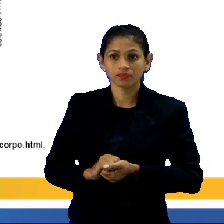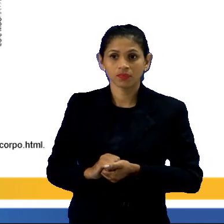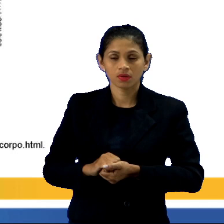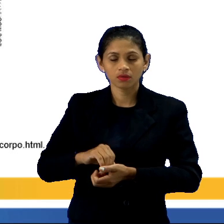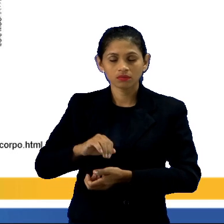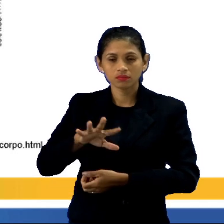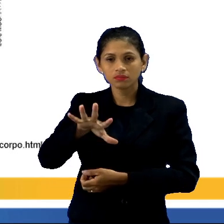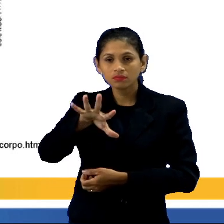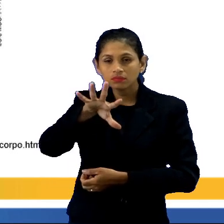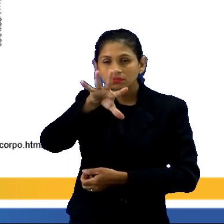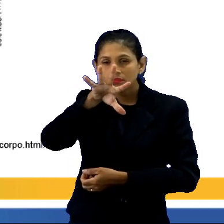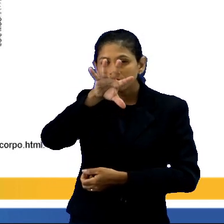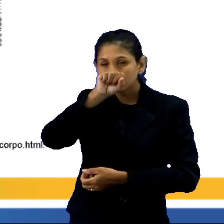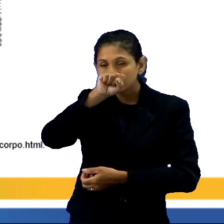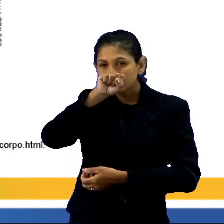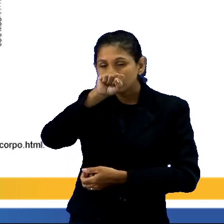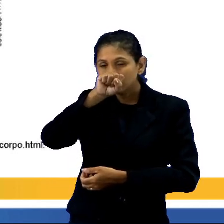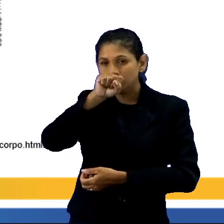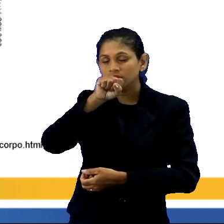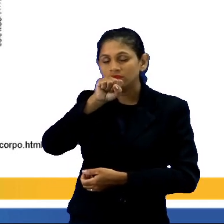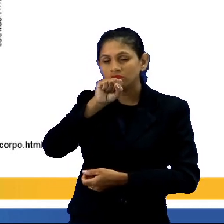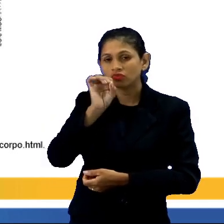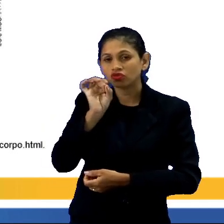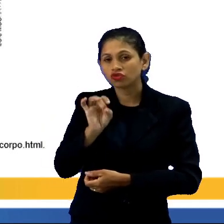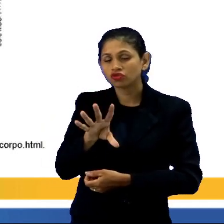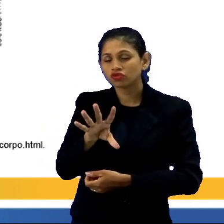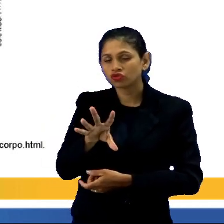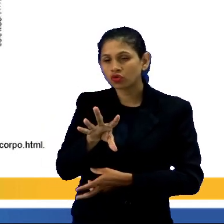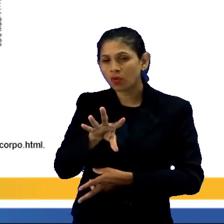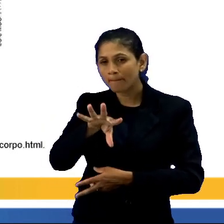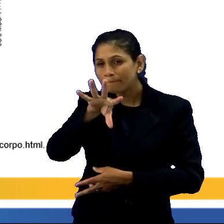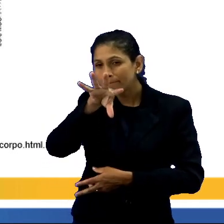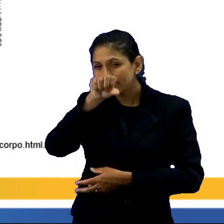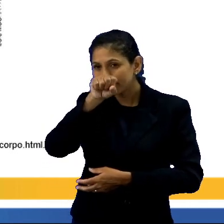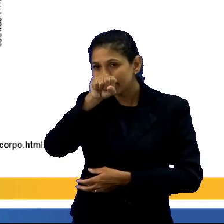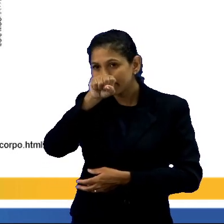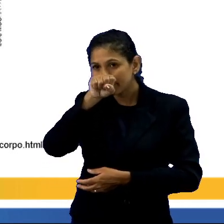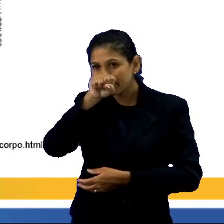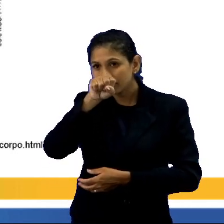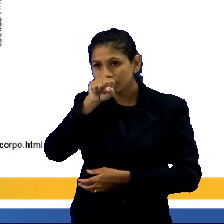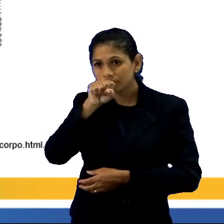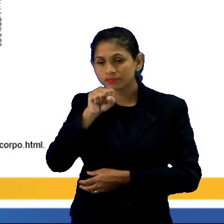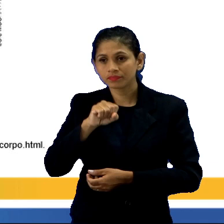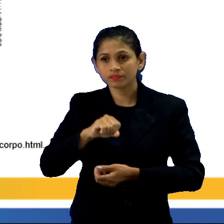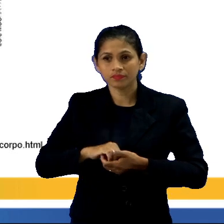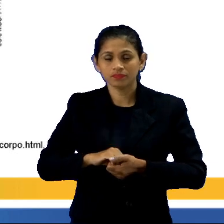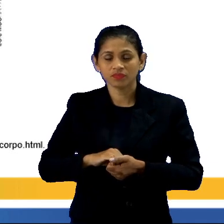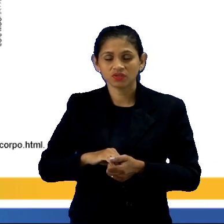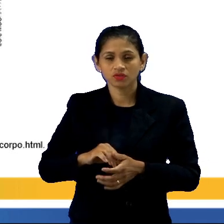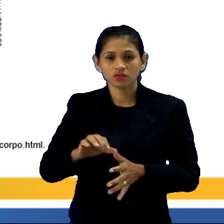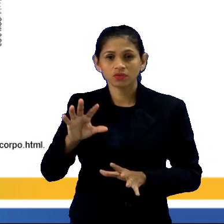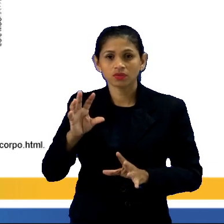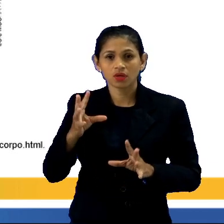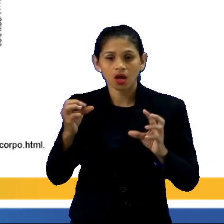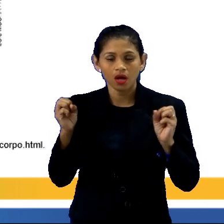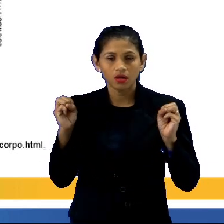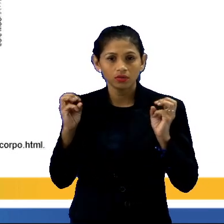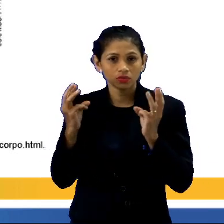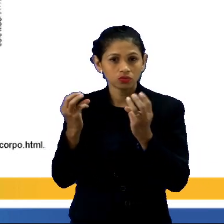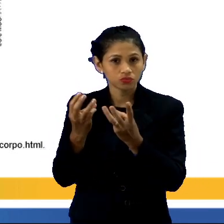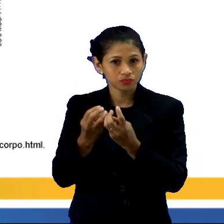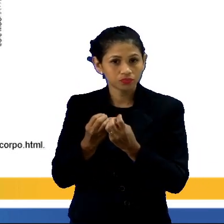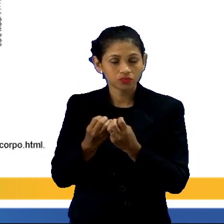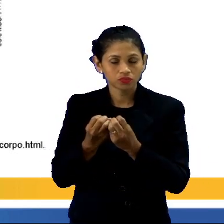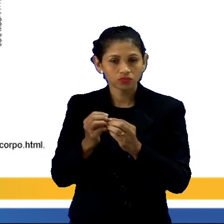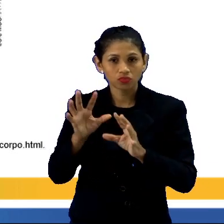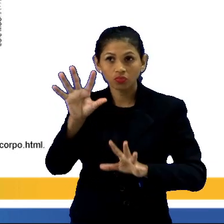gente percebe pela nossa cavidade nasal. As substâncias, a maioria delas, soltam partículas no ar. E essas partículas